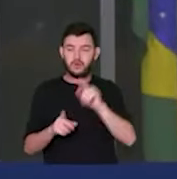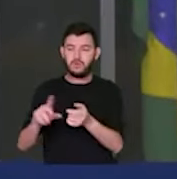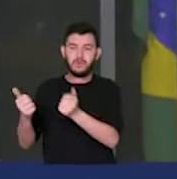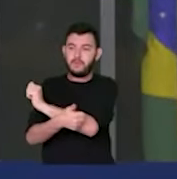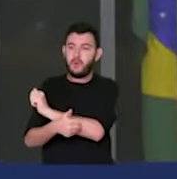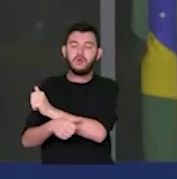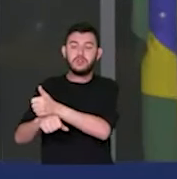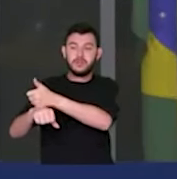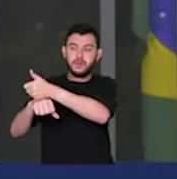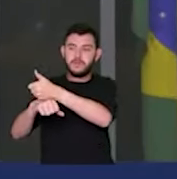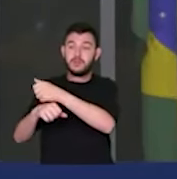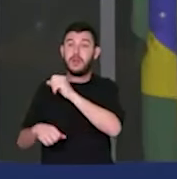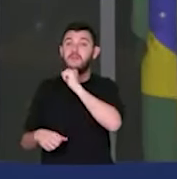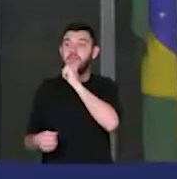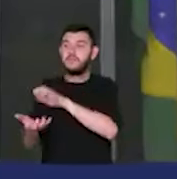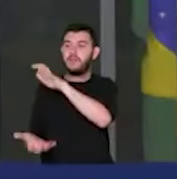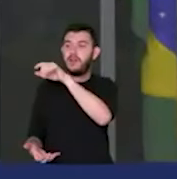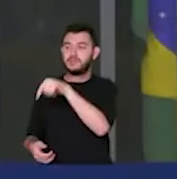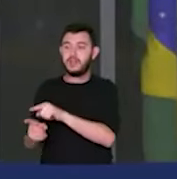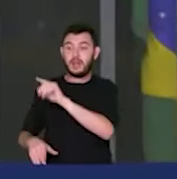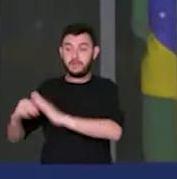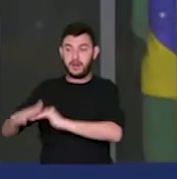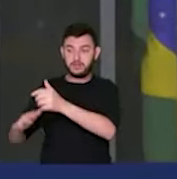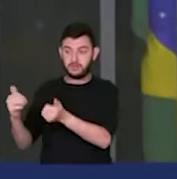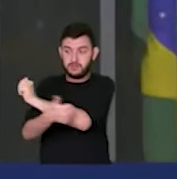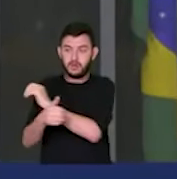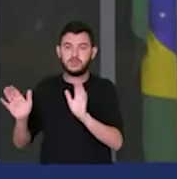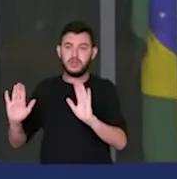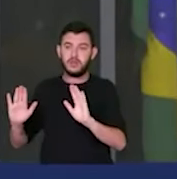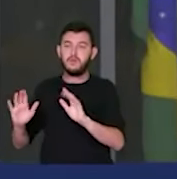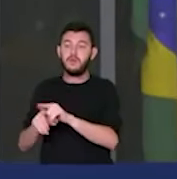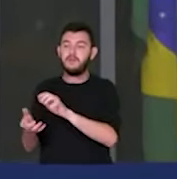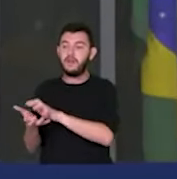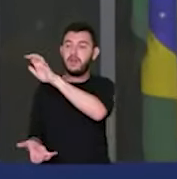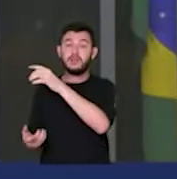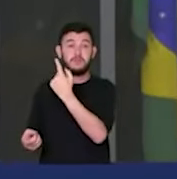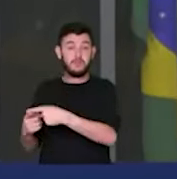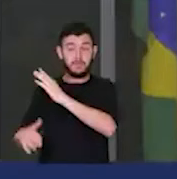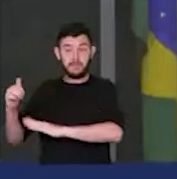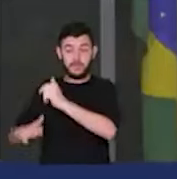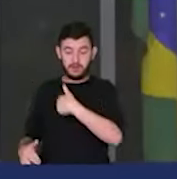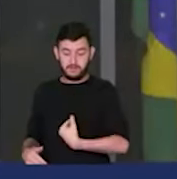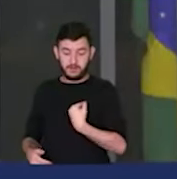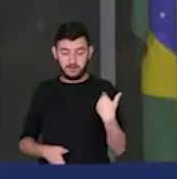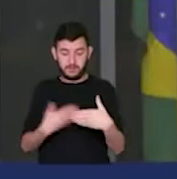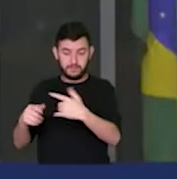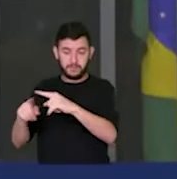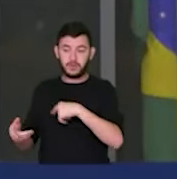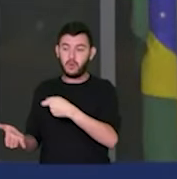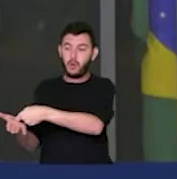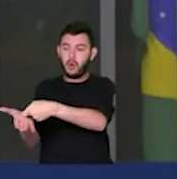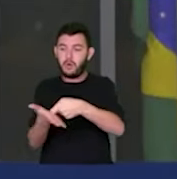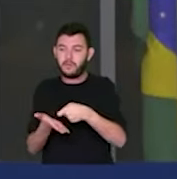não no alto rendimento. Ele envelhece, sim, como prática de qualidade de vida. E eu até cobro os atletas para ter uma participação maior